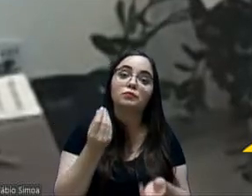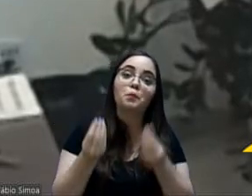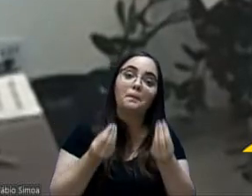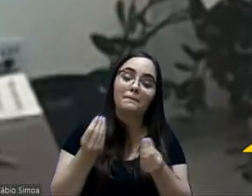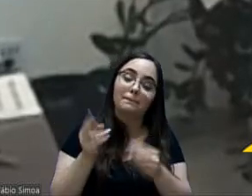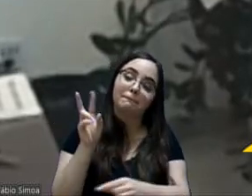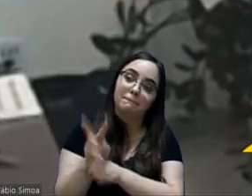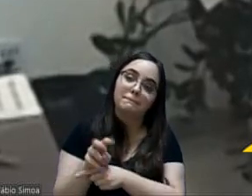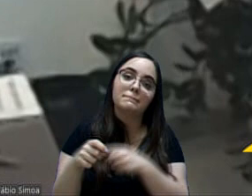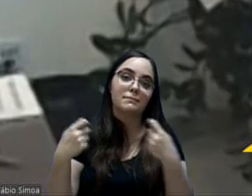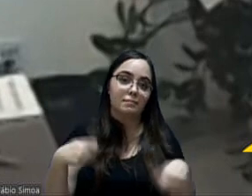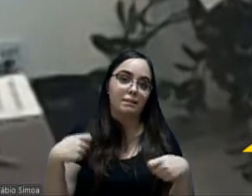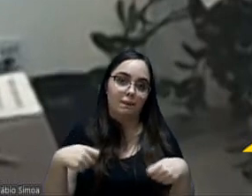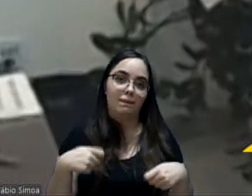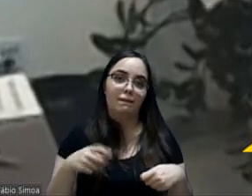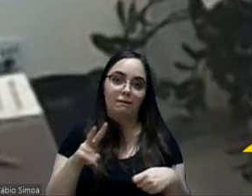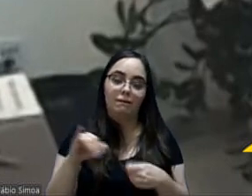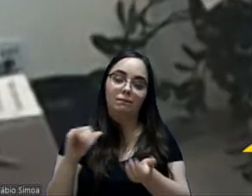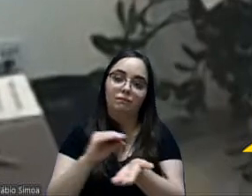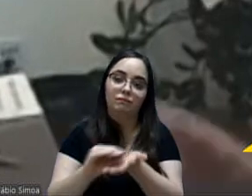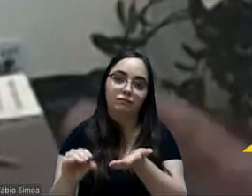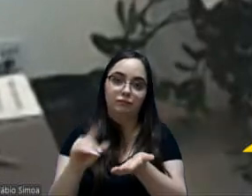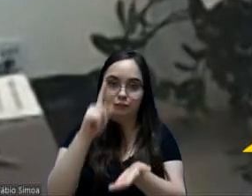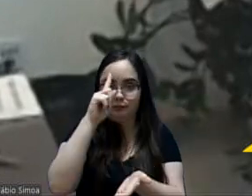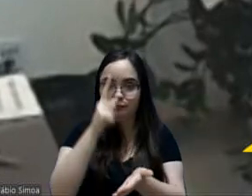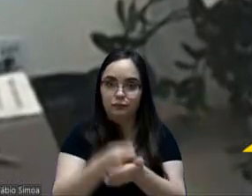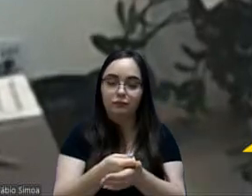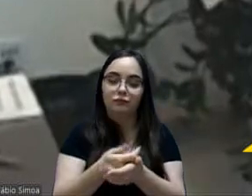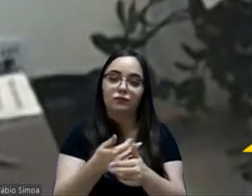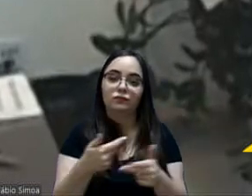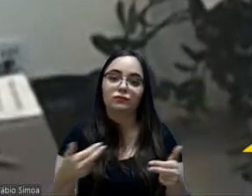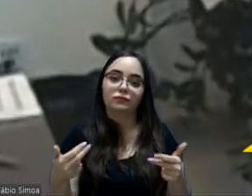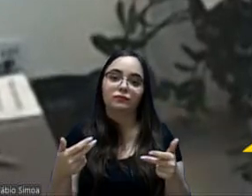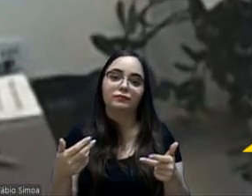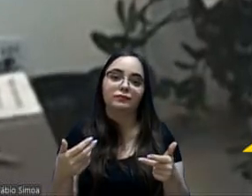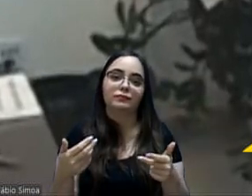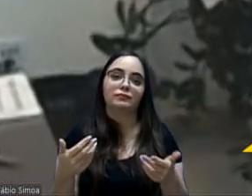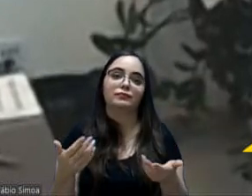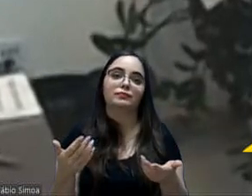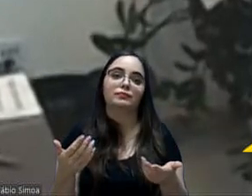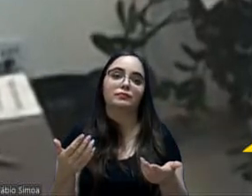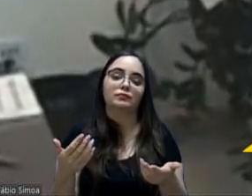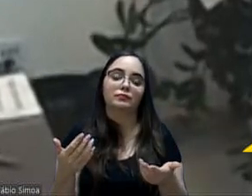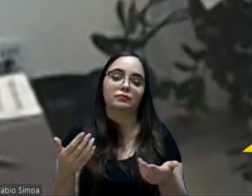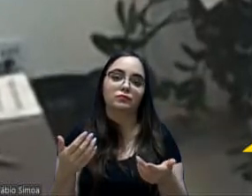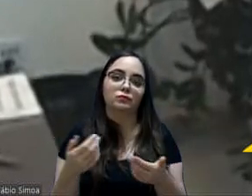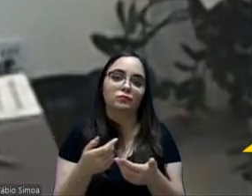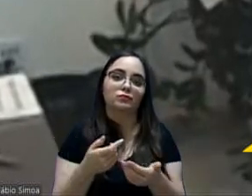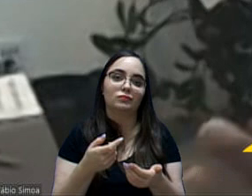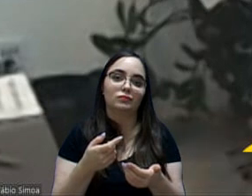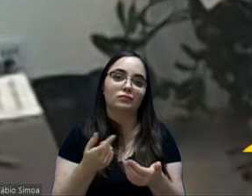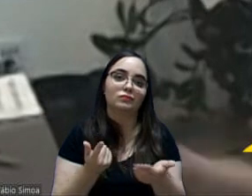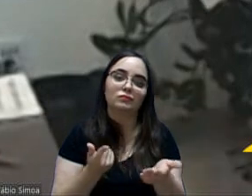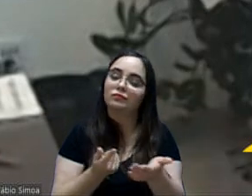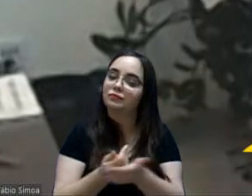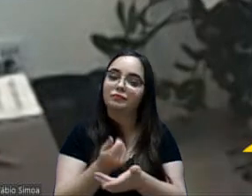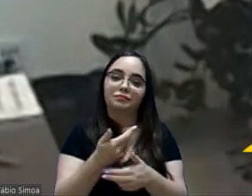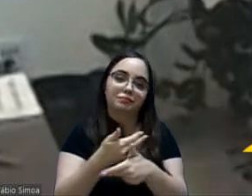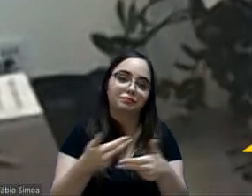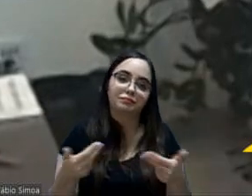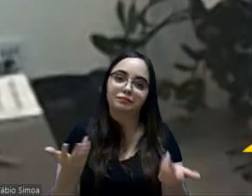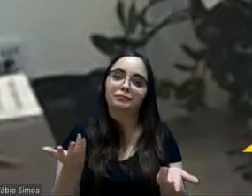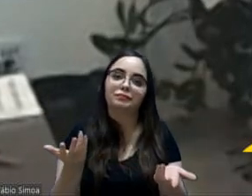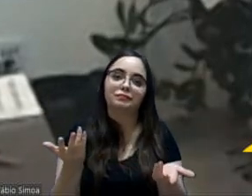caso, vai ser designado, vai ser para questão técnica, né? Como o líder falou, como o João Donizete falou, é para questão técnica.